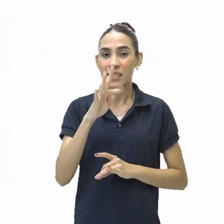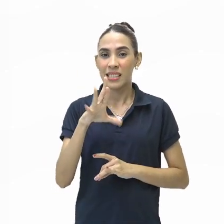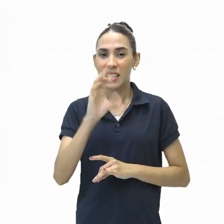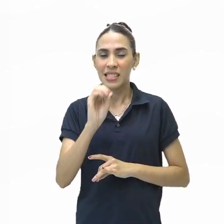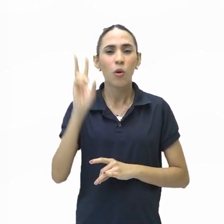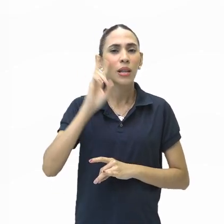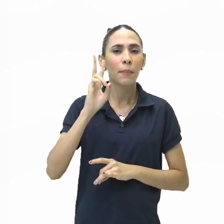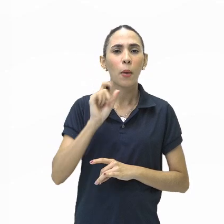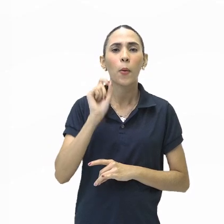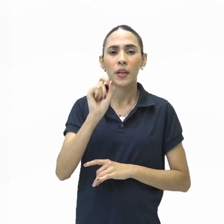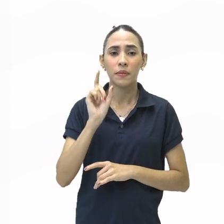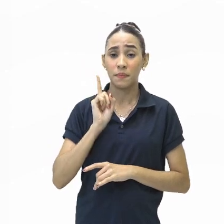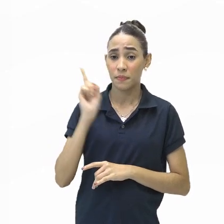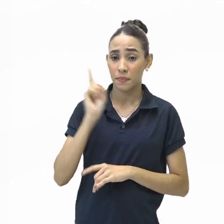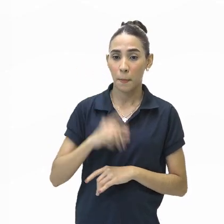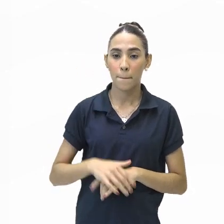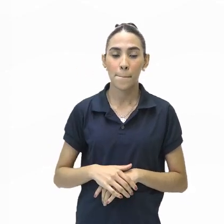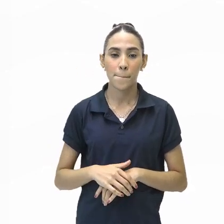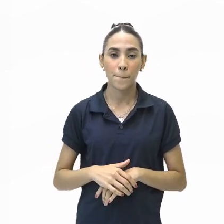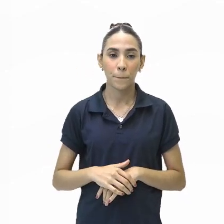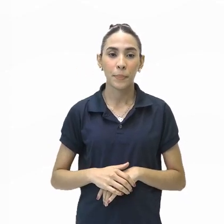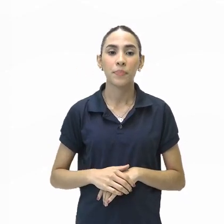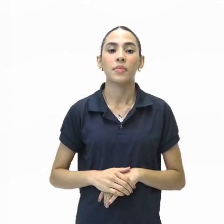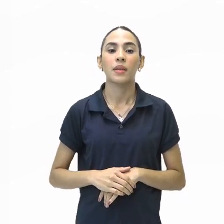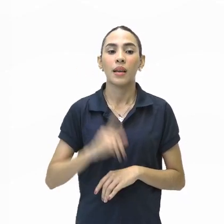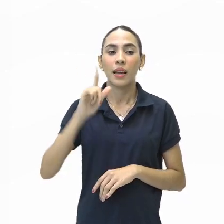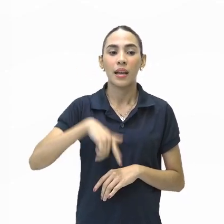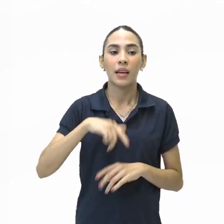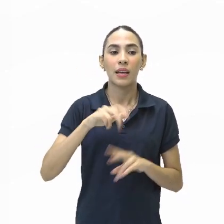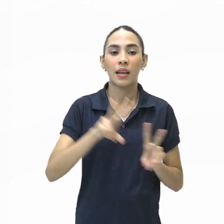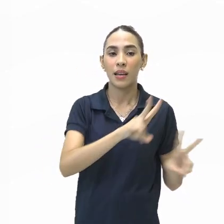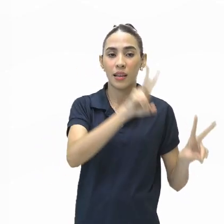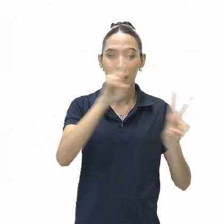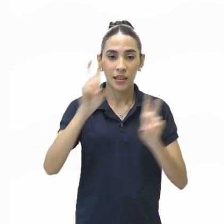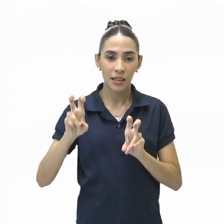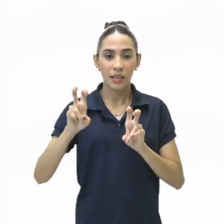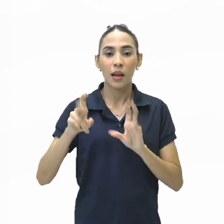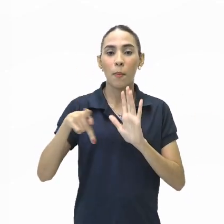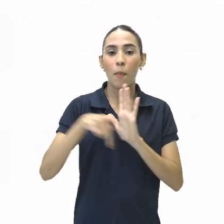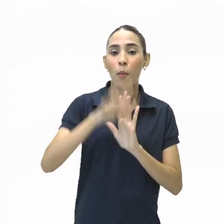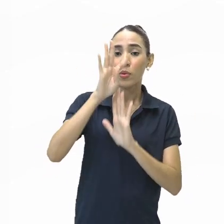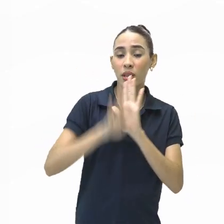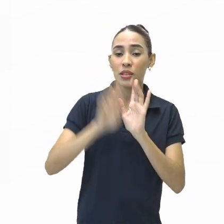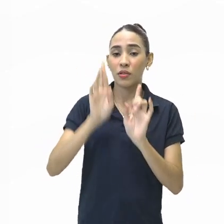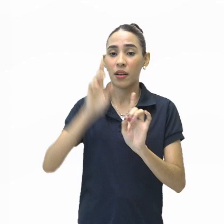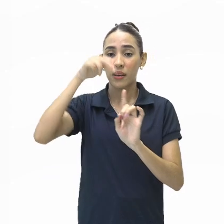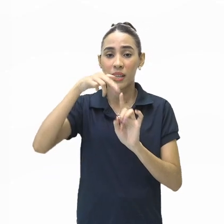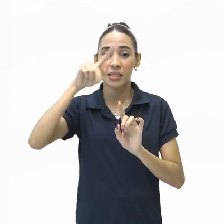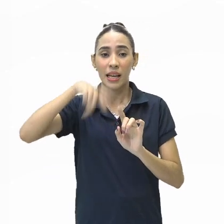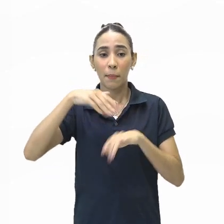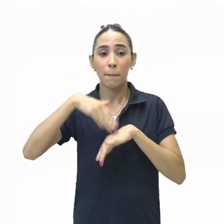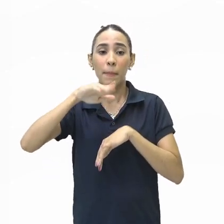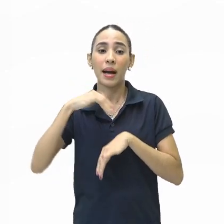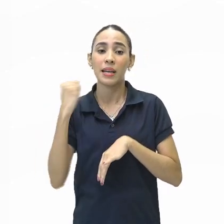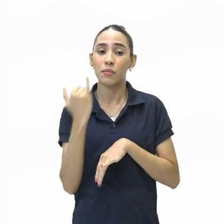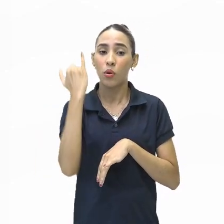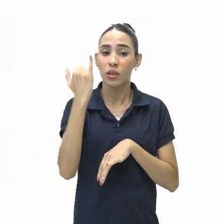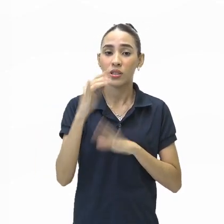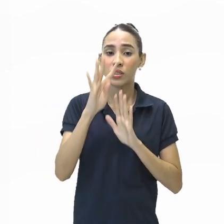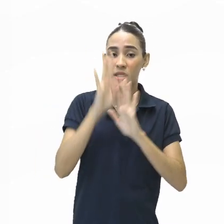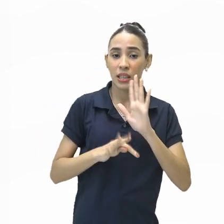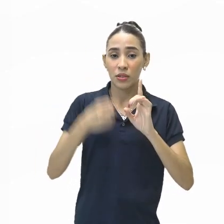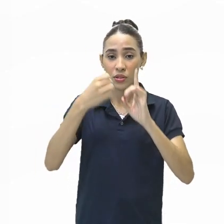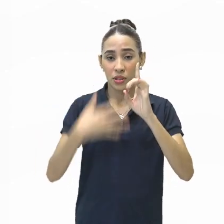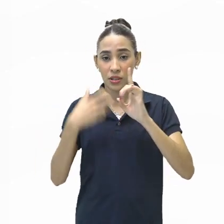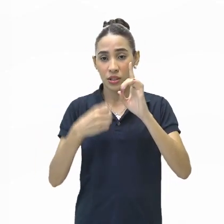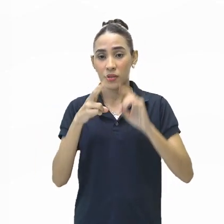que é uma citação. Citação reproduz parte de um texto de referência. É muito comum em textos